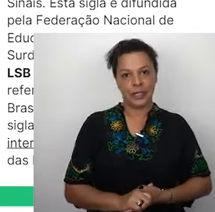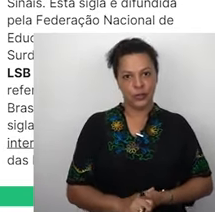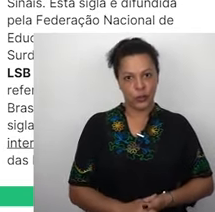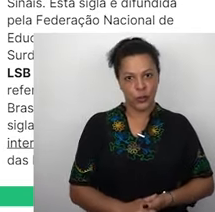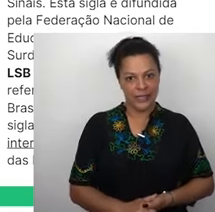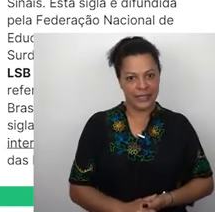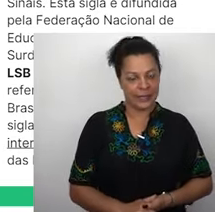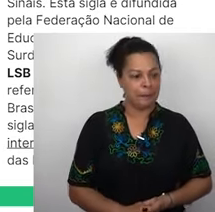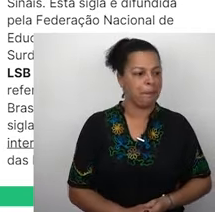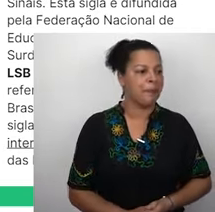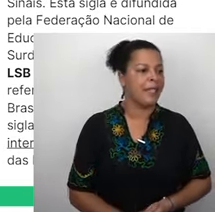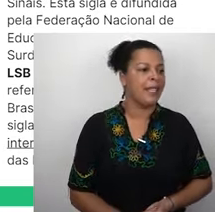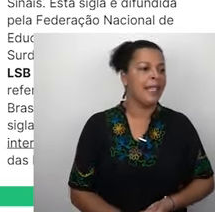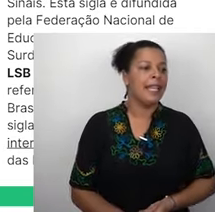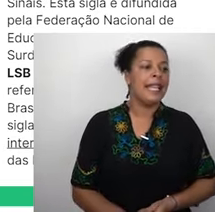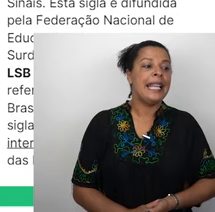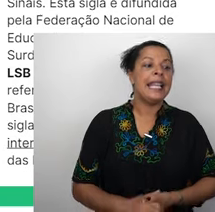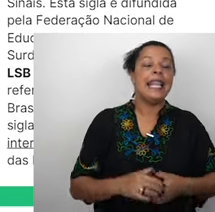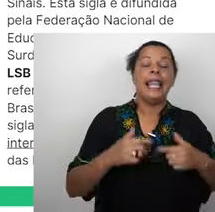tem múltiplas funções.